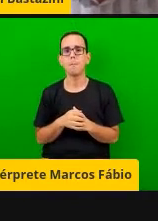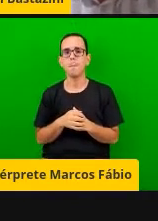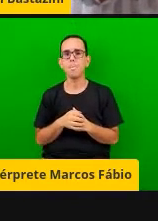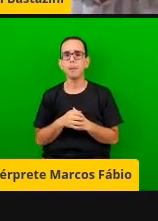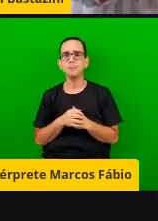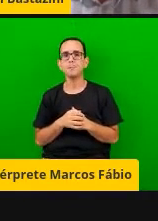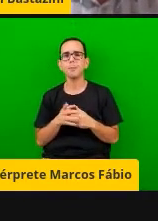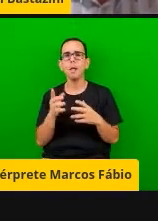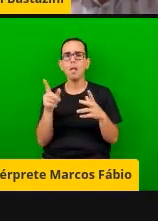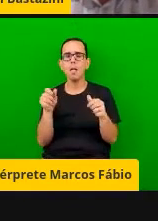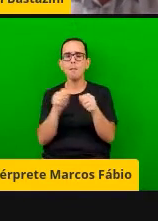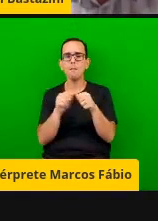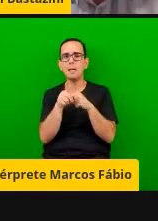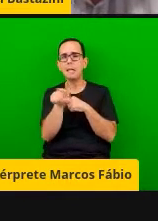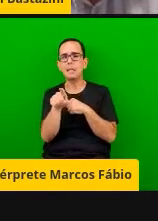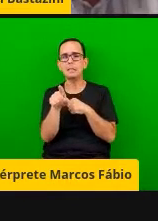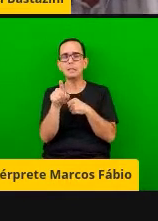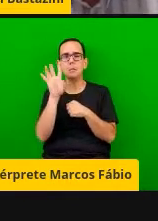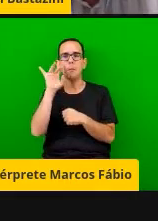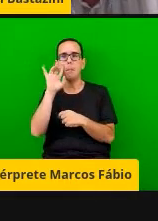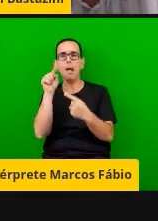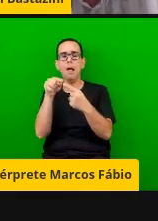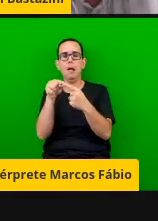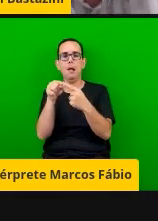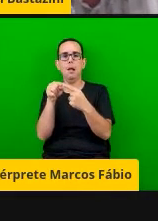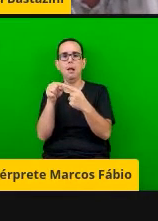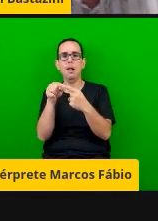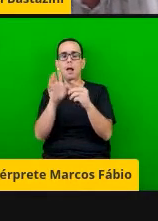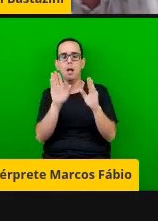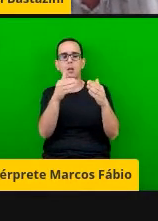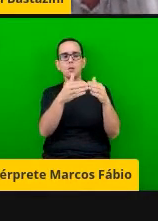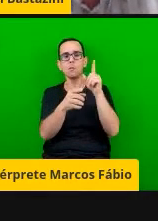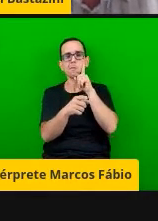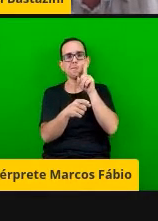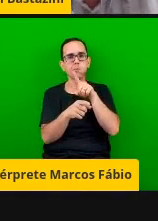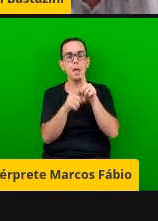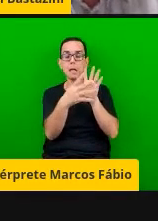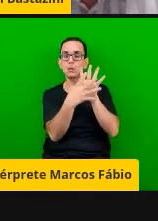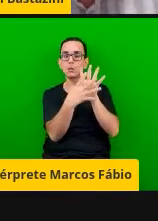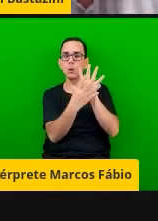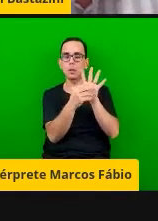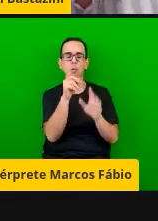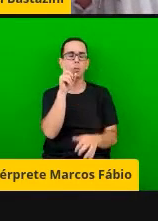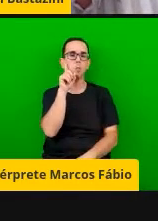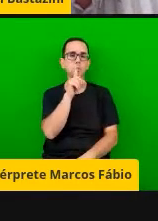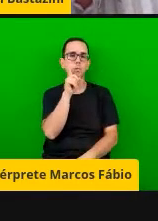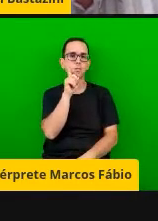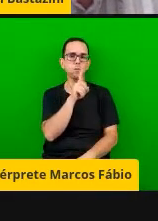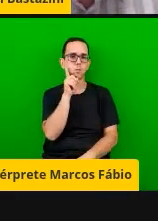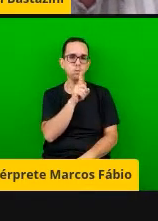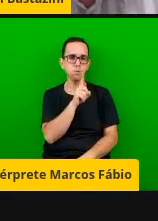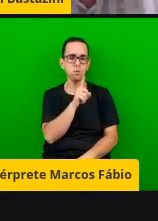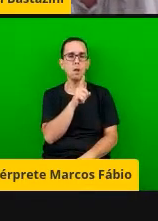feito essa parte teórica, vamos entrar agora nos Estados Unidos. Então, o modelo americano de reafirmação da